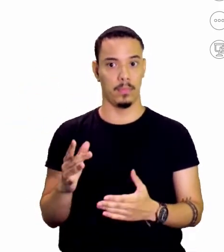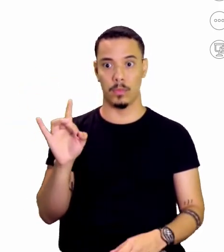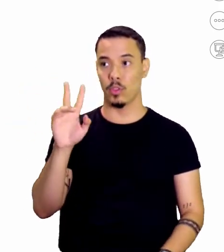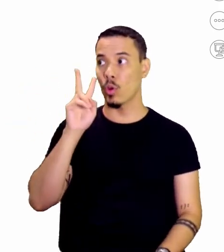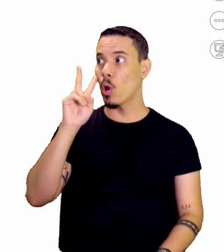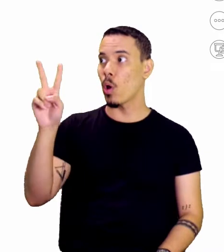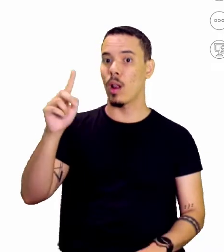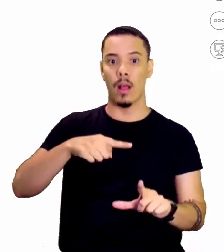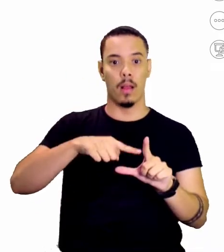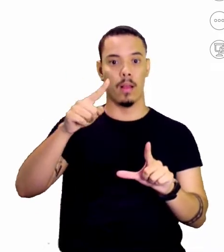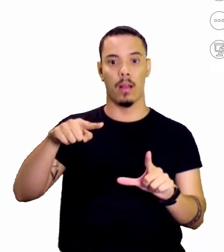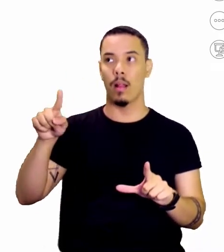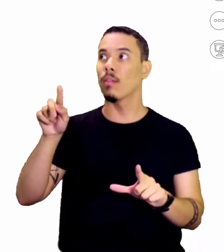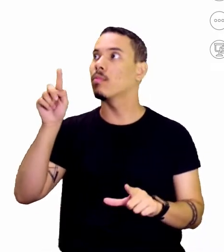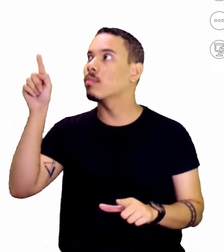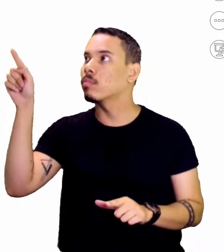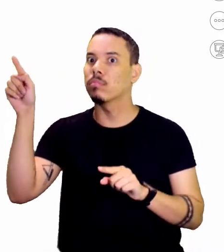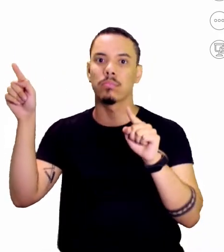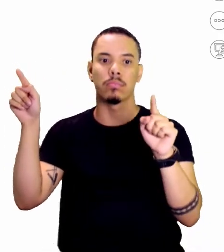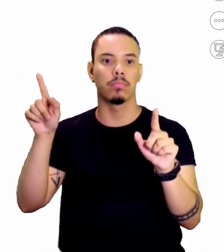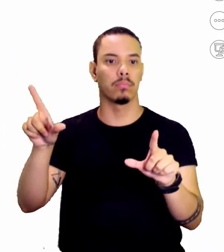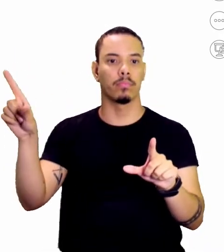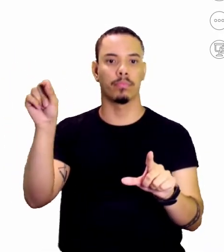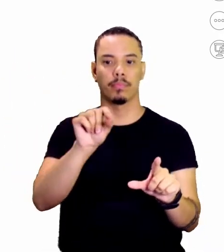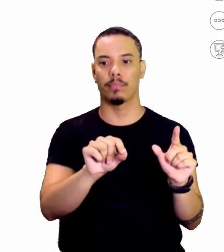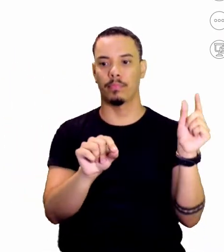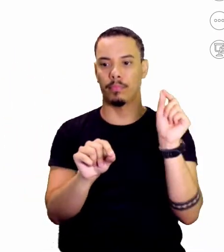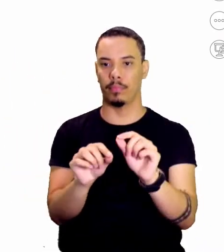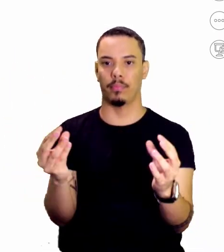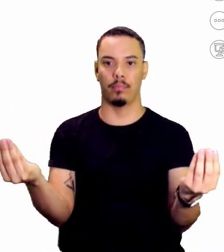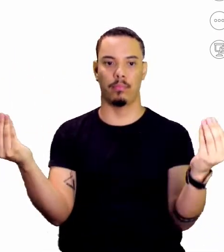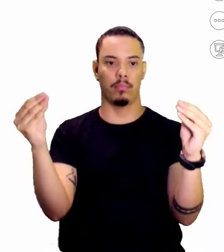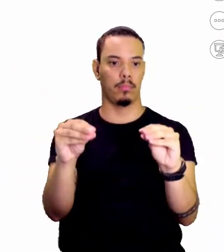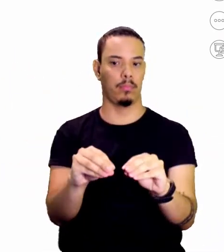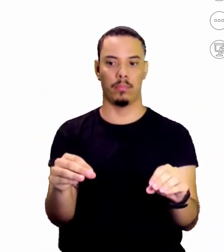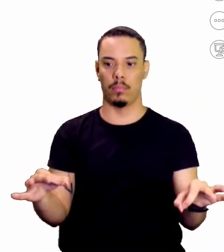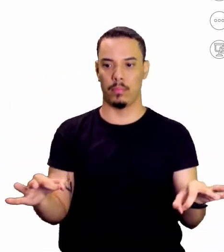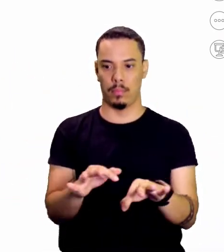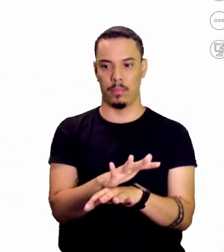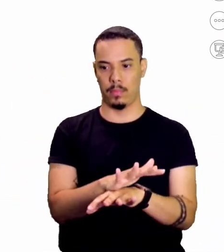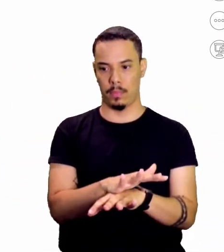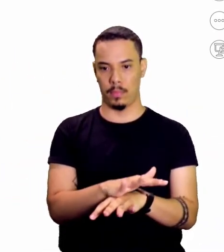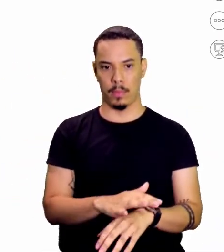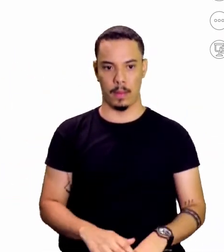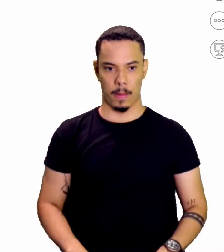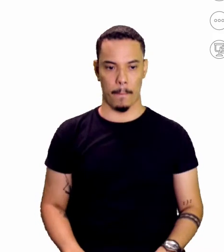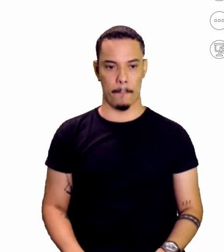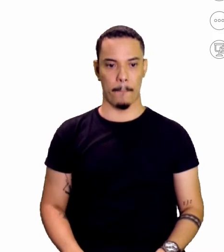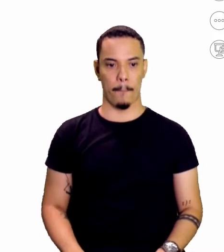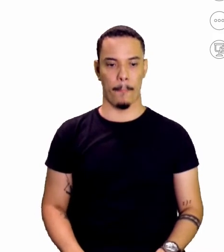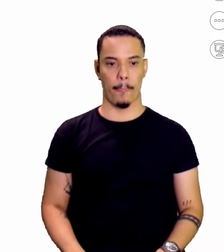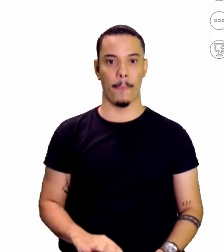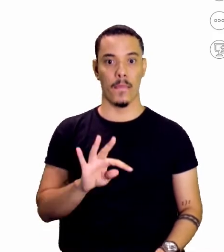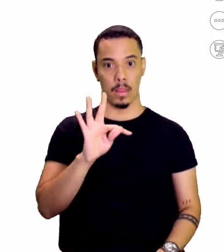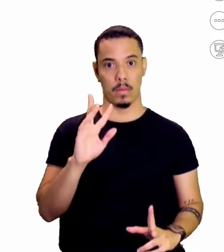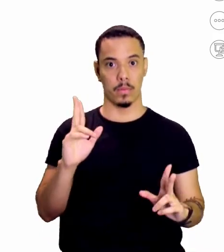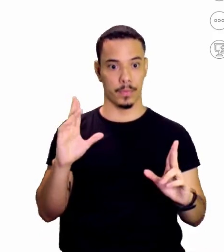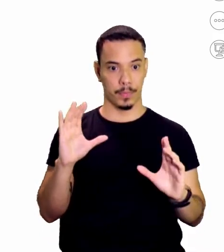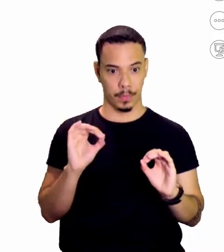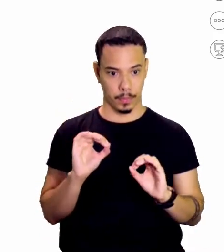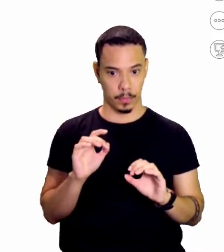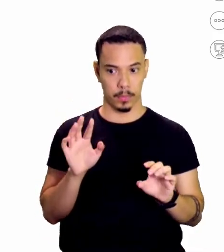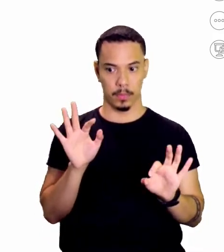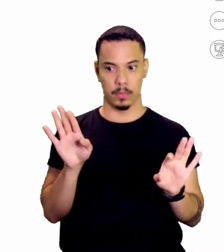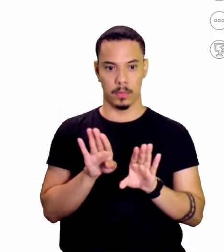esse olhar no gráfico indica Qual a posição inicial ó tá aqui ó é igual a zero eu